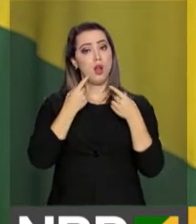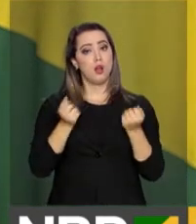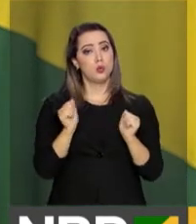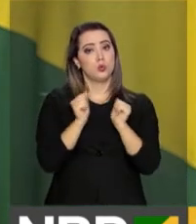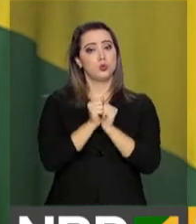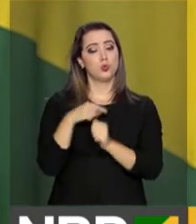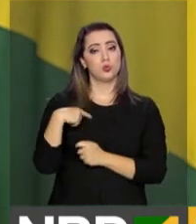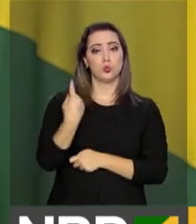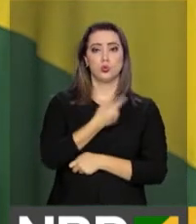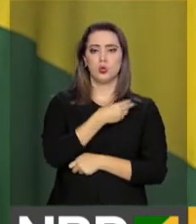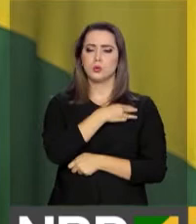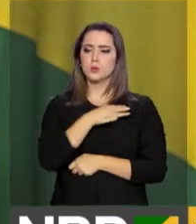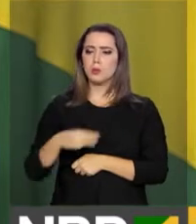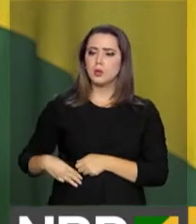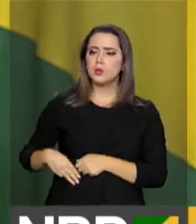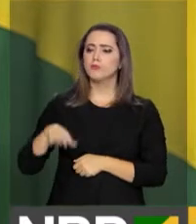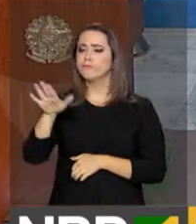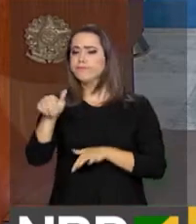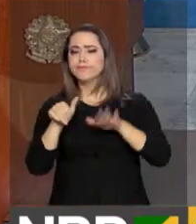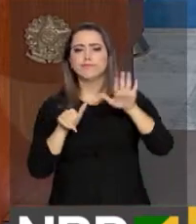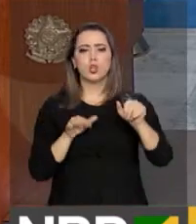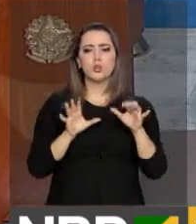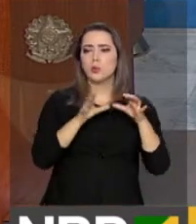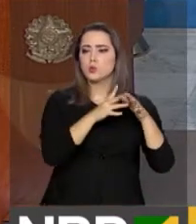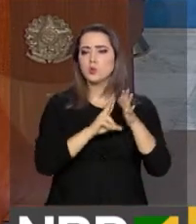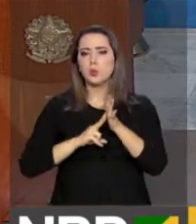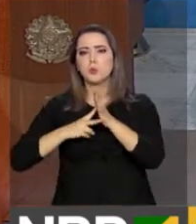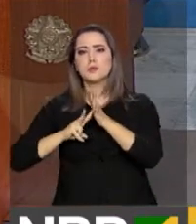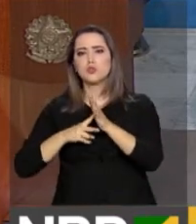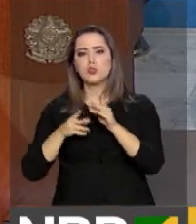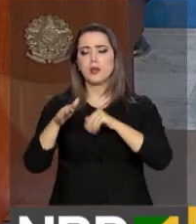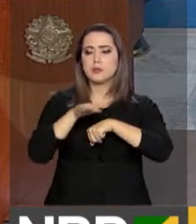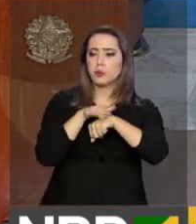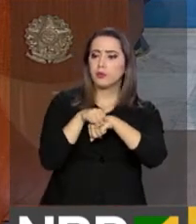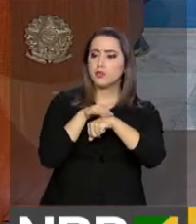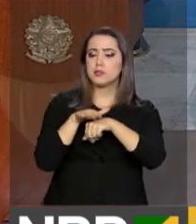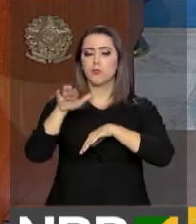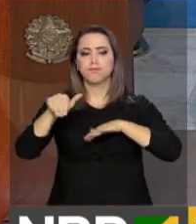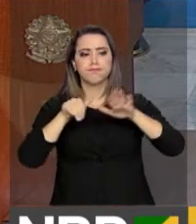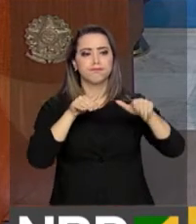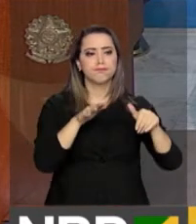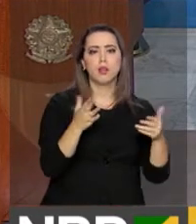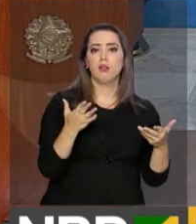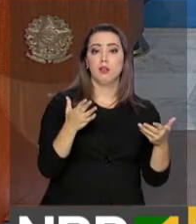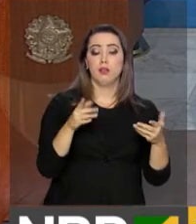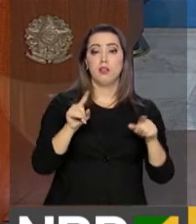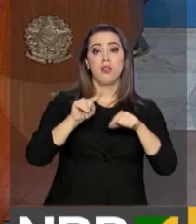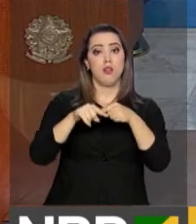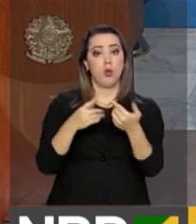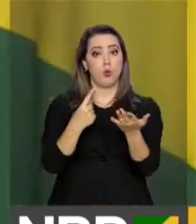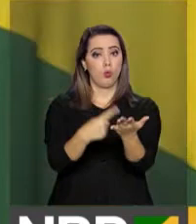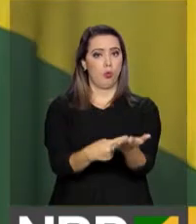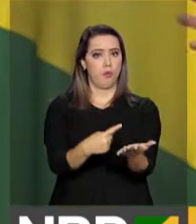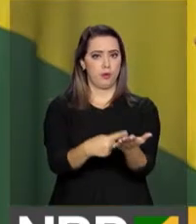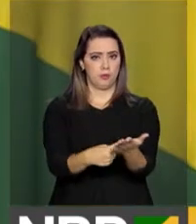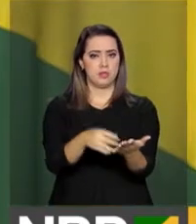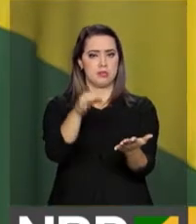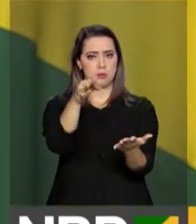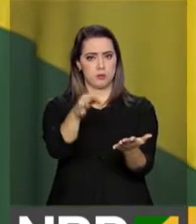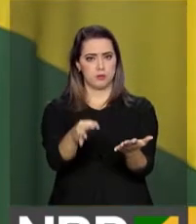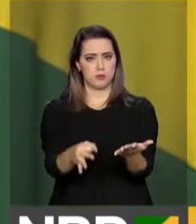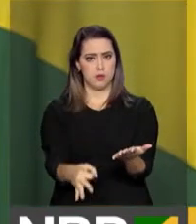ministro saiu falando com as centrais sindicais com as federações e conseguiu um acordo muito